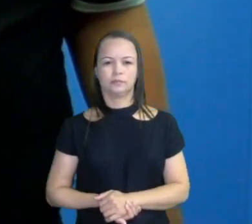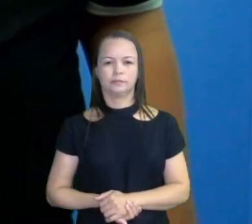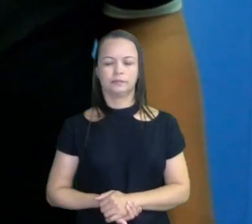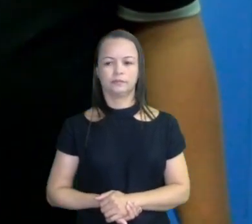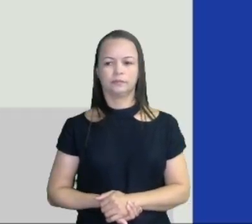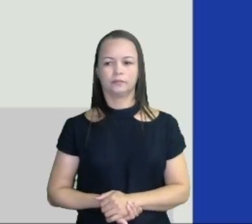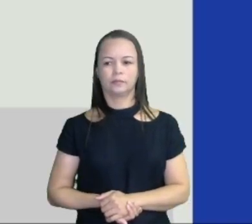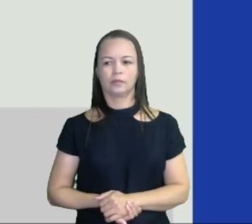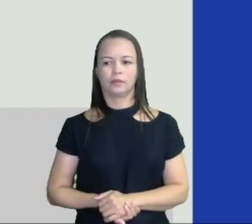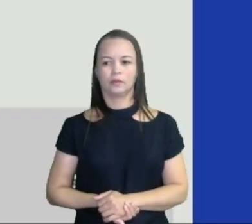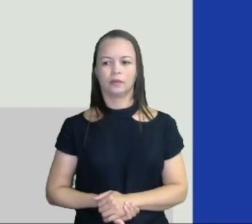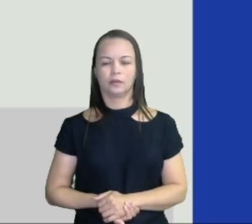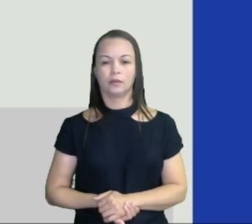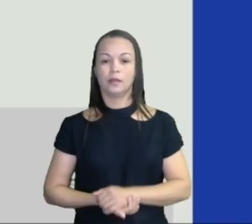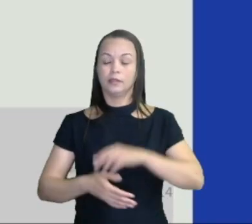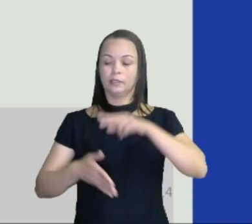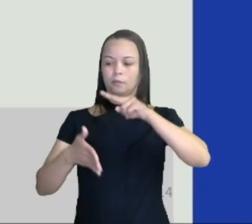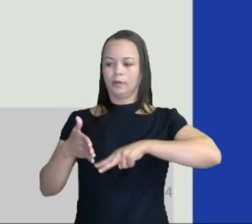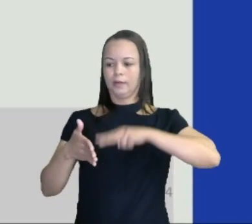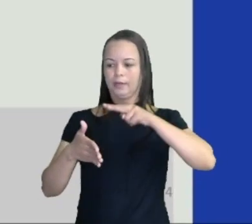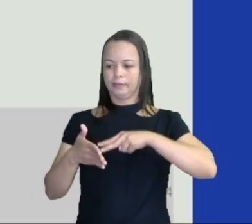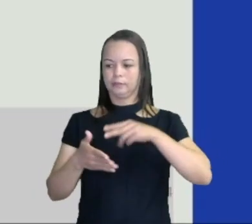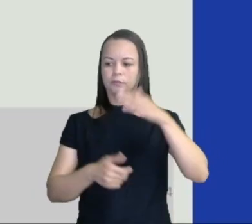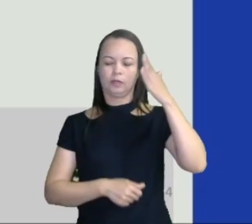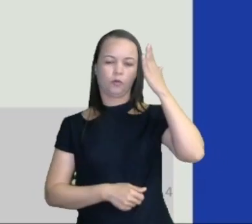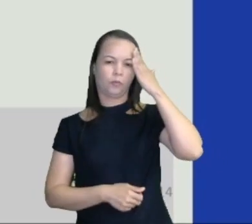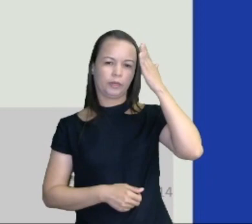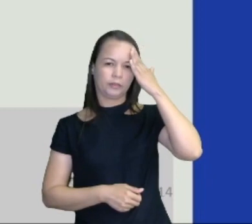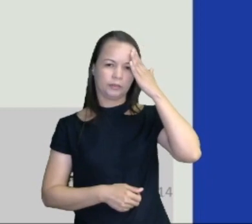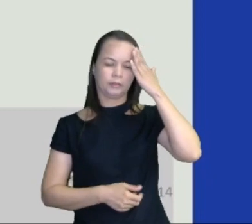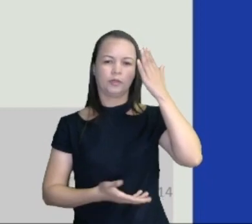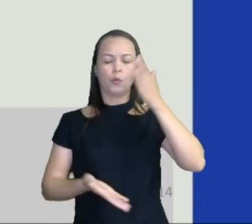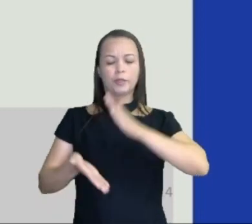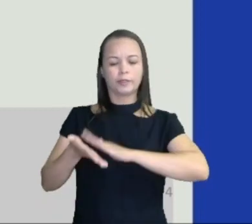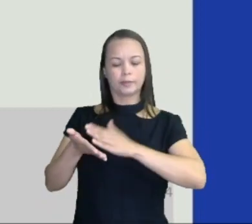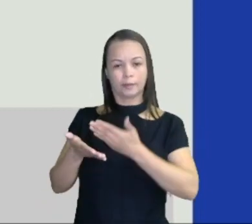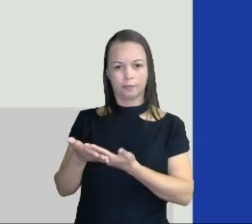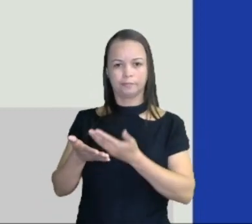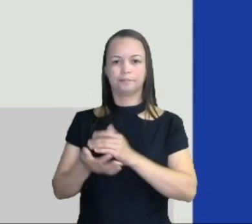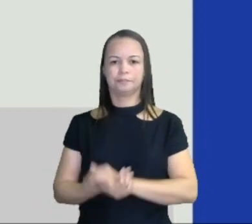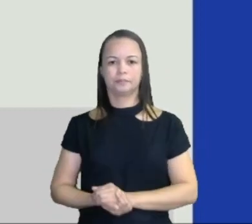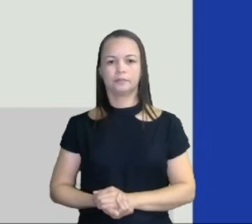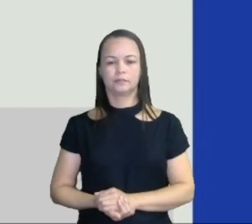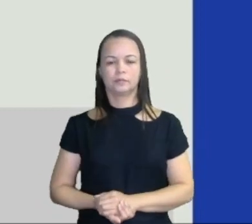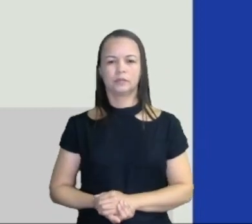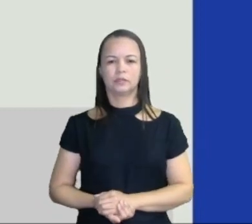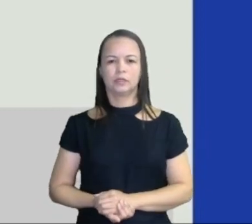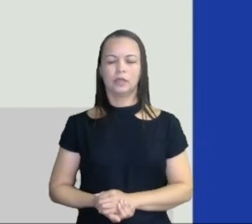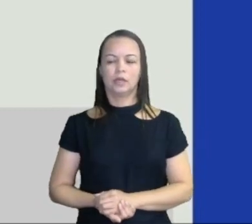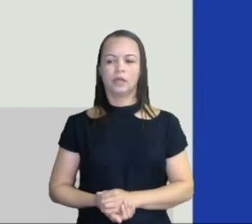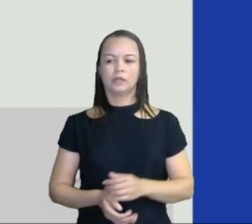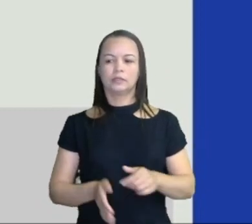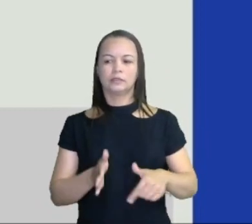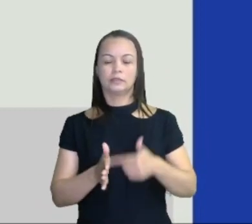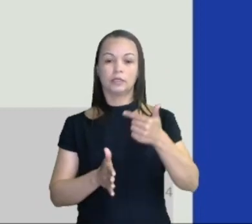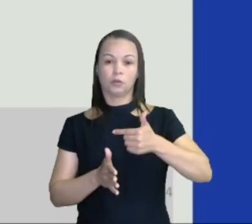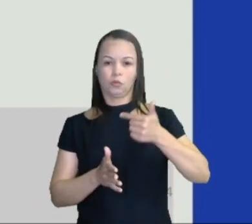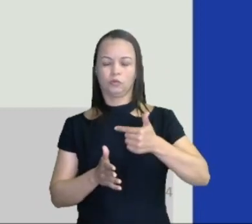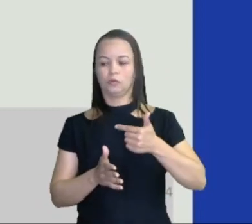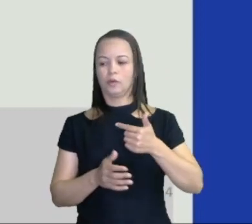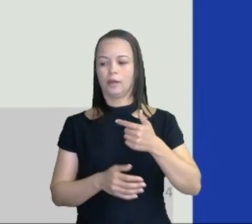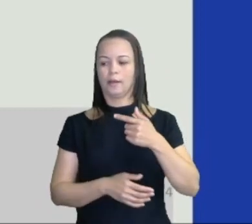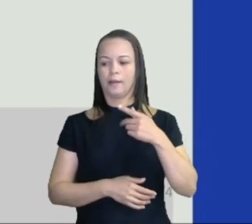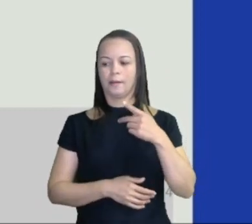Coloca na tela. Leitura, compreensão e interpretação. Segundo a psicolinguística,